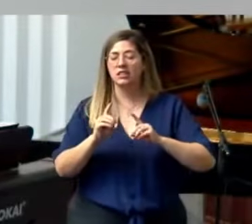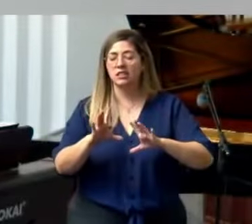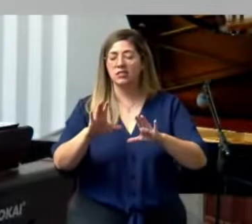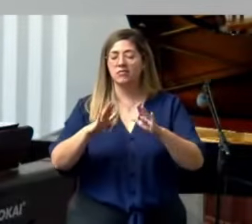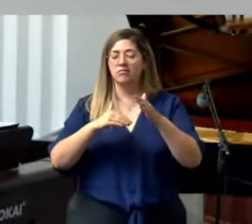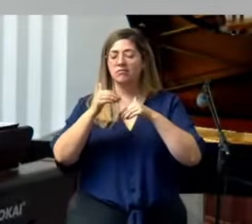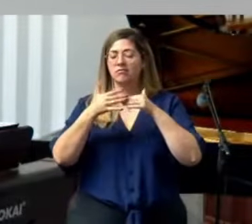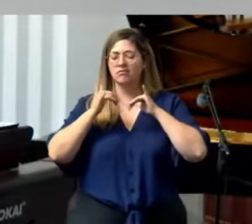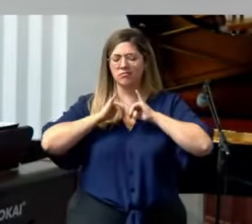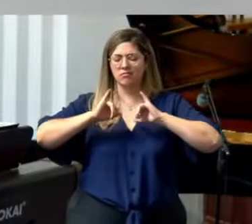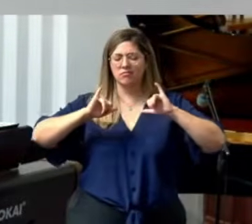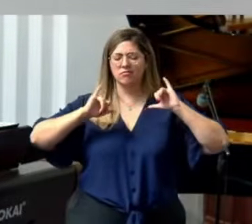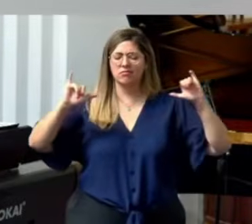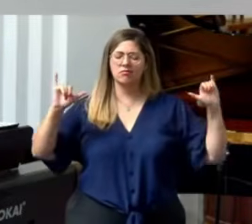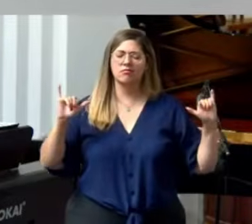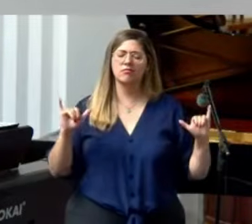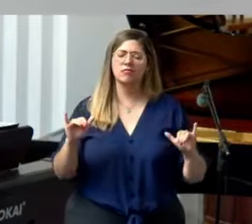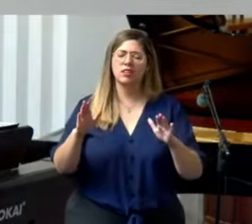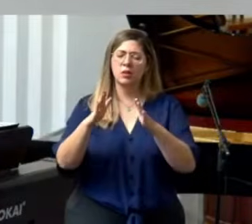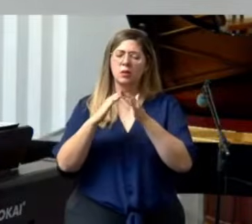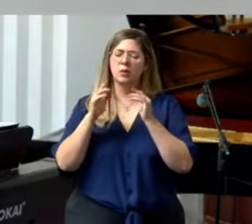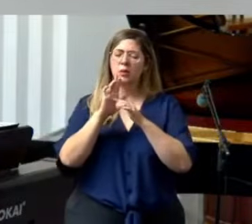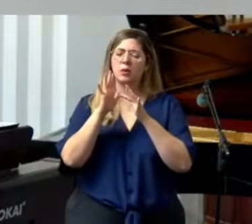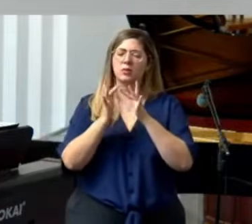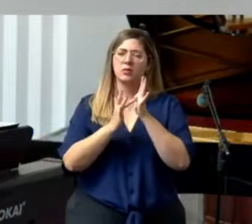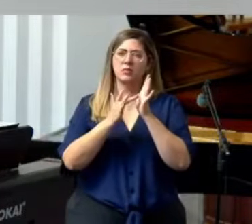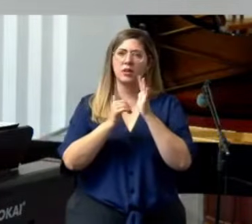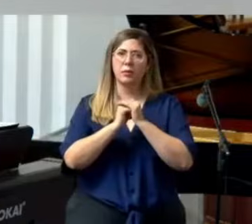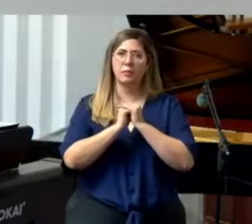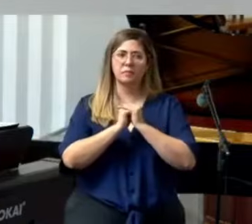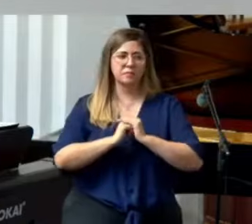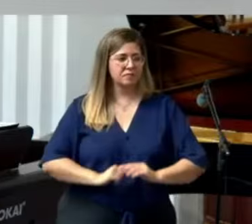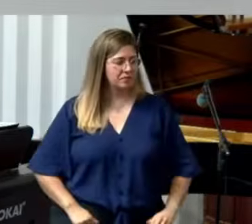nossa oração, no nome do nosso Senhor. Amém.